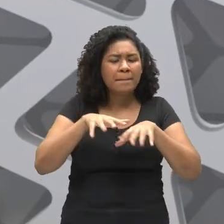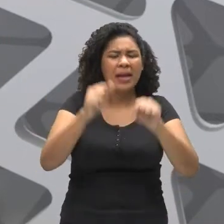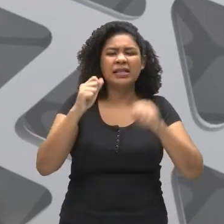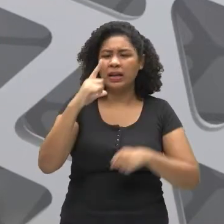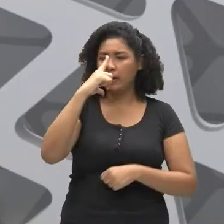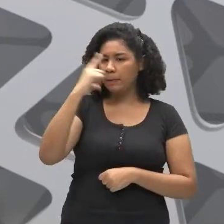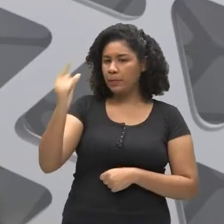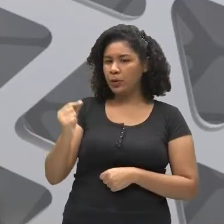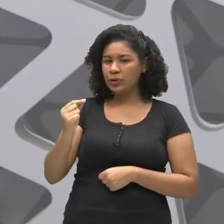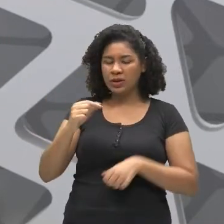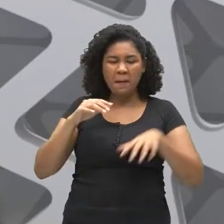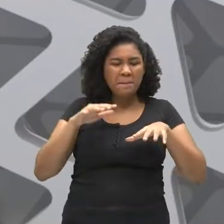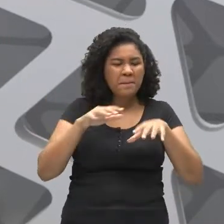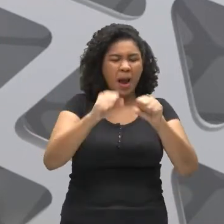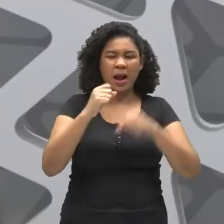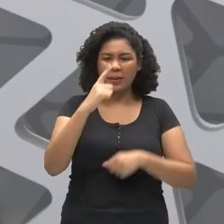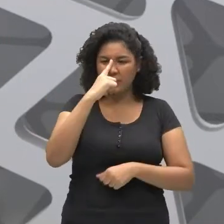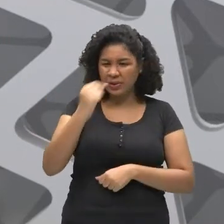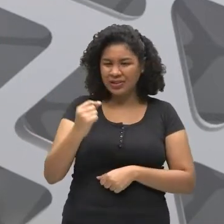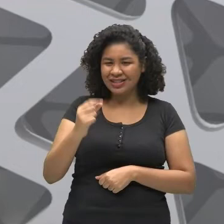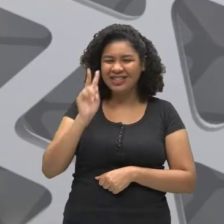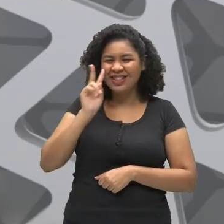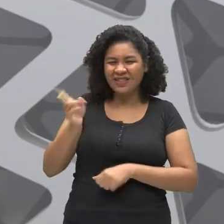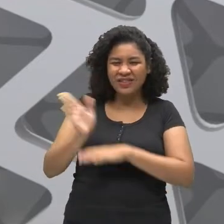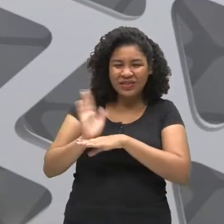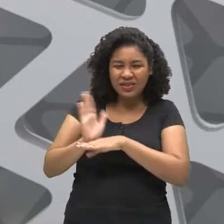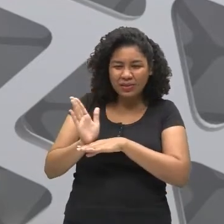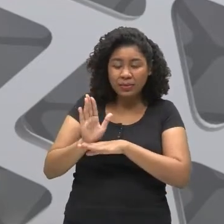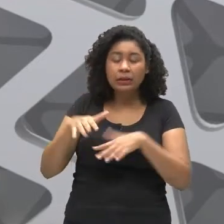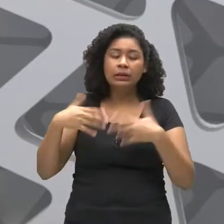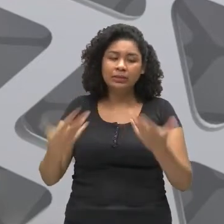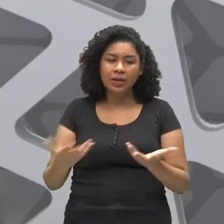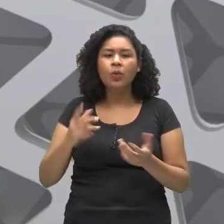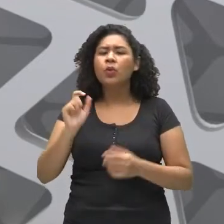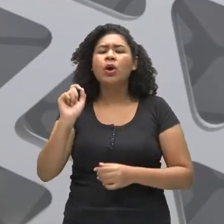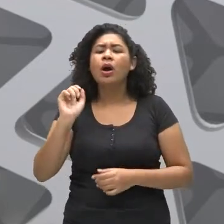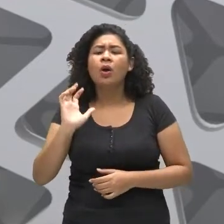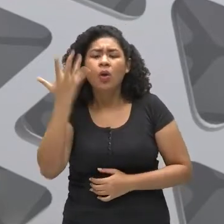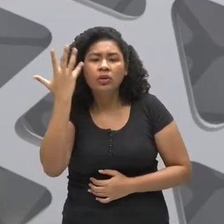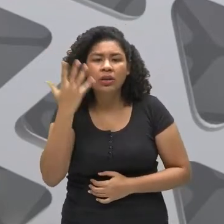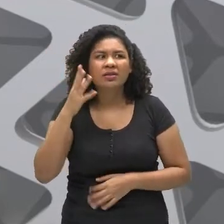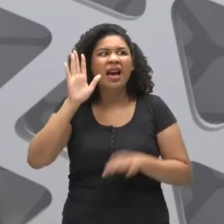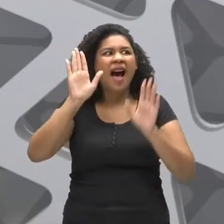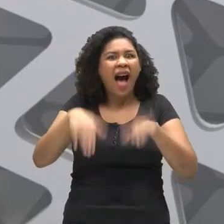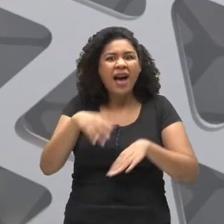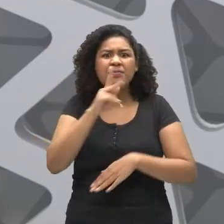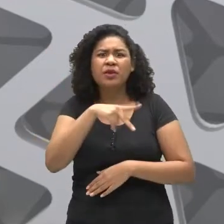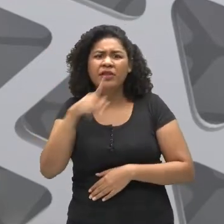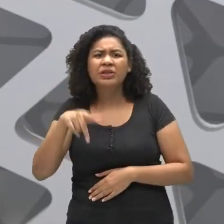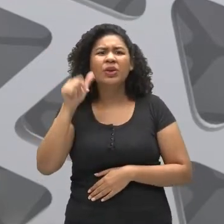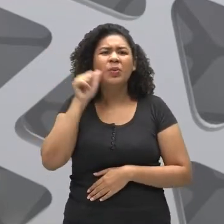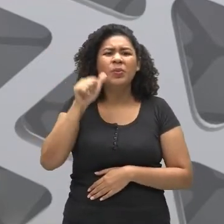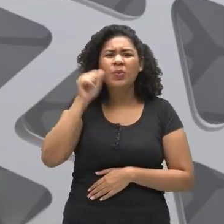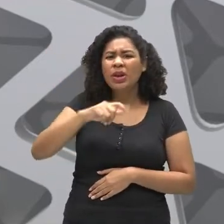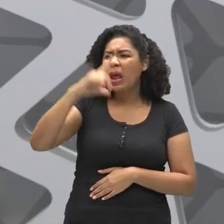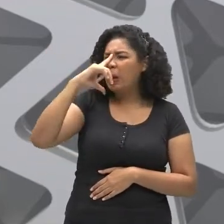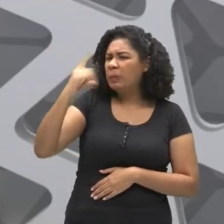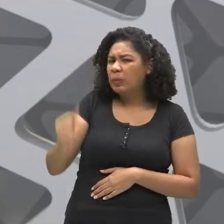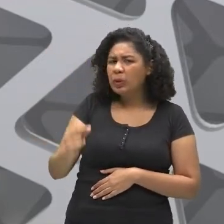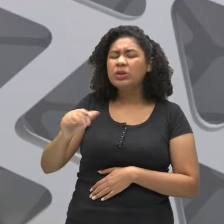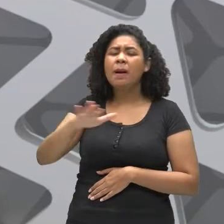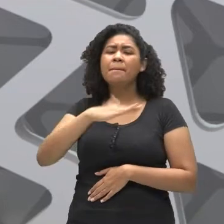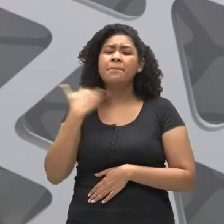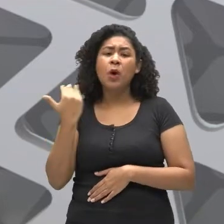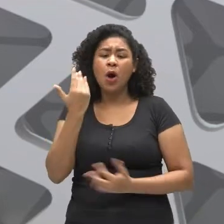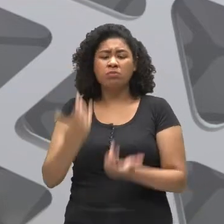Consigo ver daqui. E aí o que acontece? Ah, professora, as bruxas morreram na fogueira, e taranã,